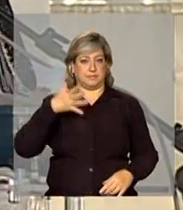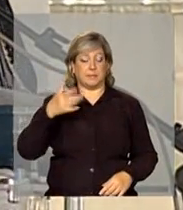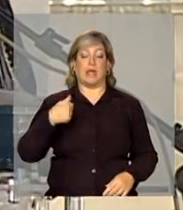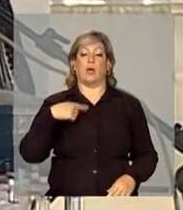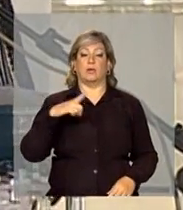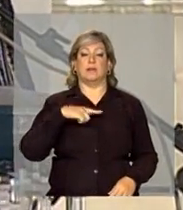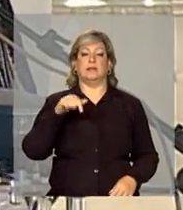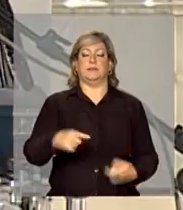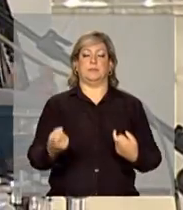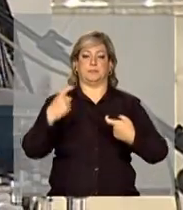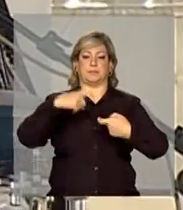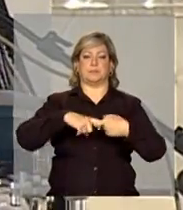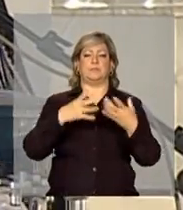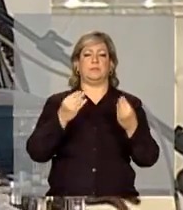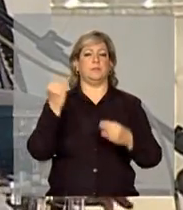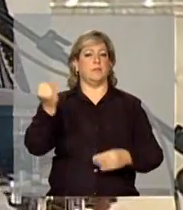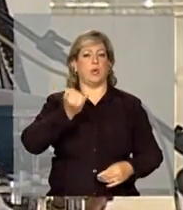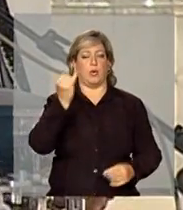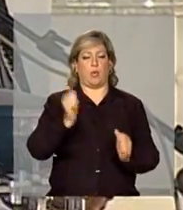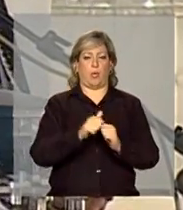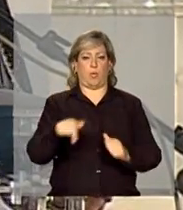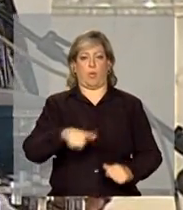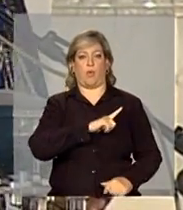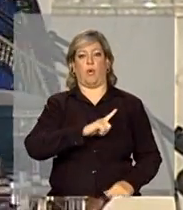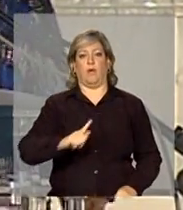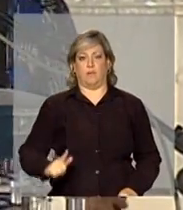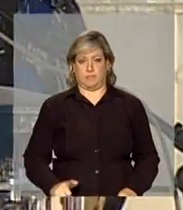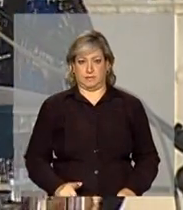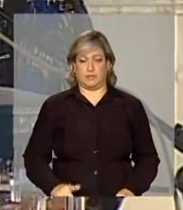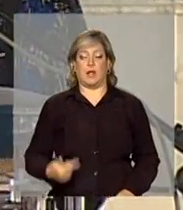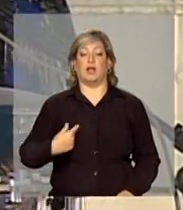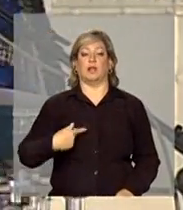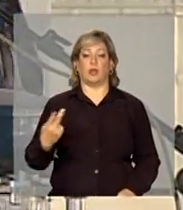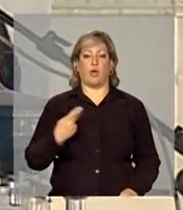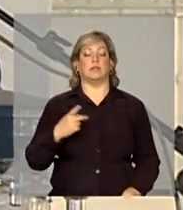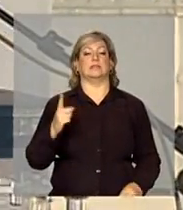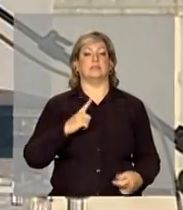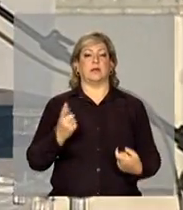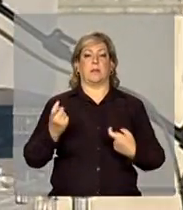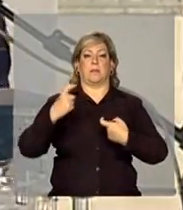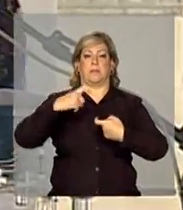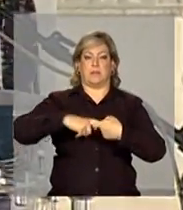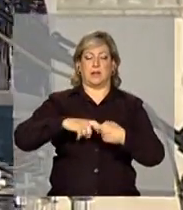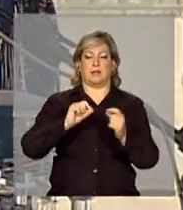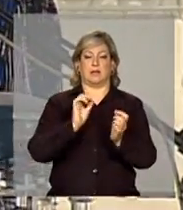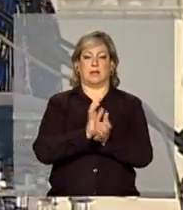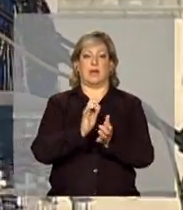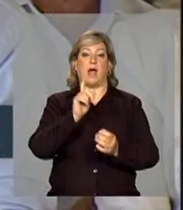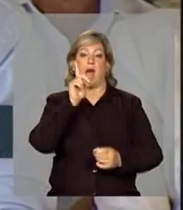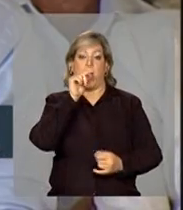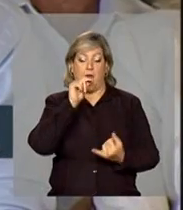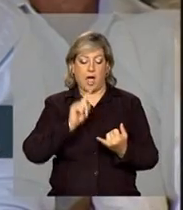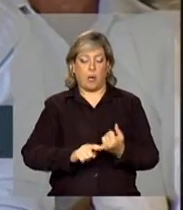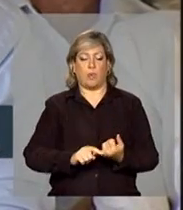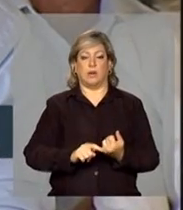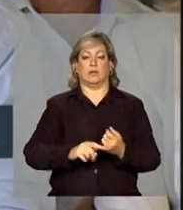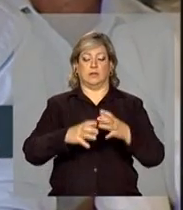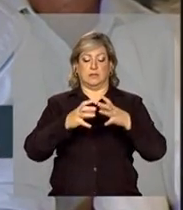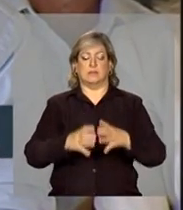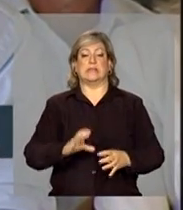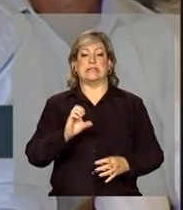com o governador, muito importante. Nós temos parcerias na água, no saneamento,